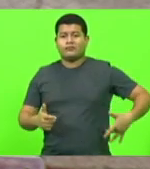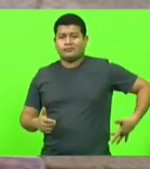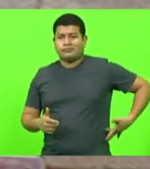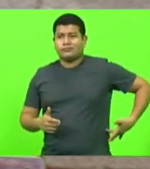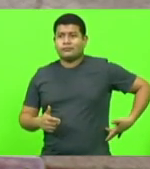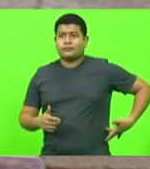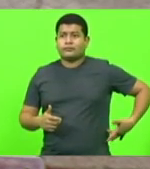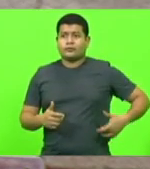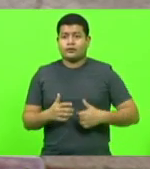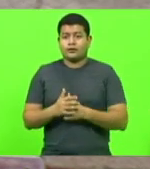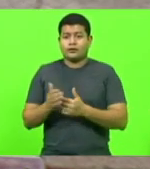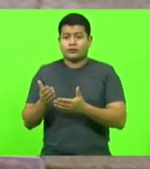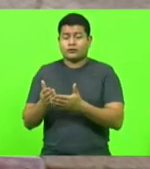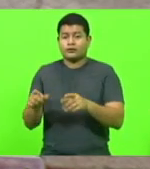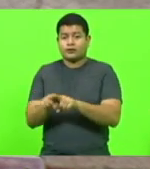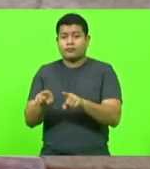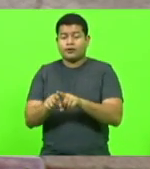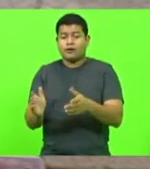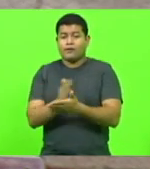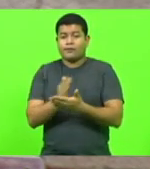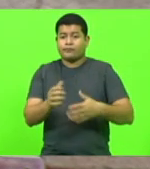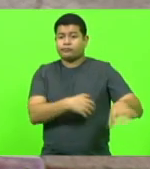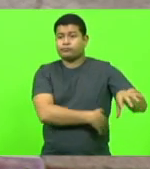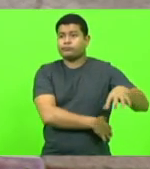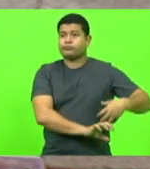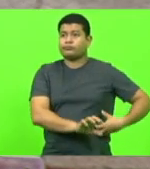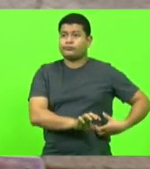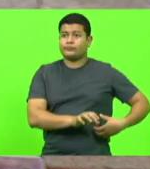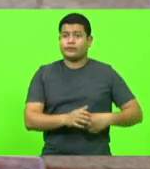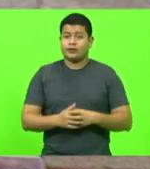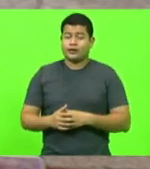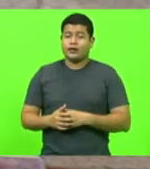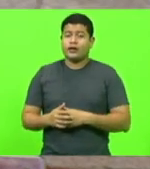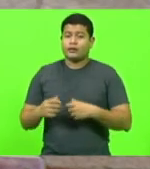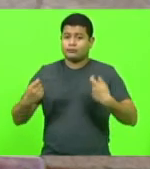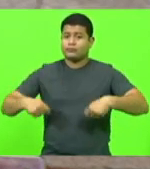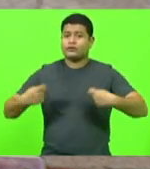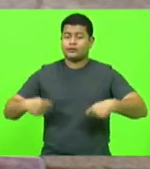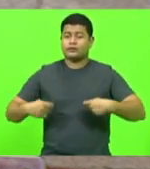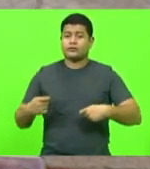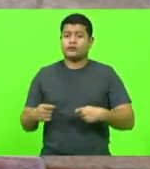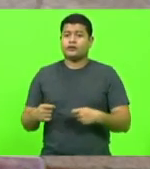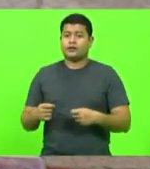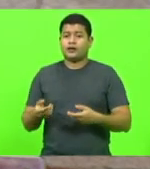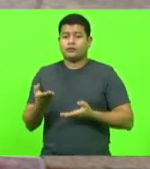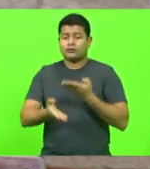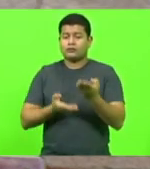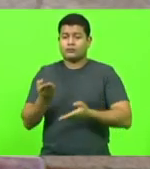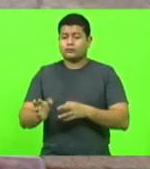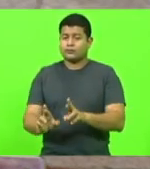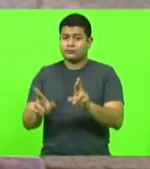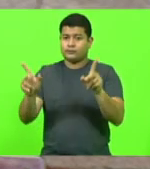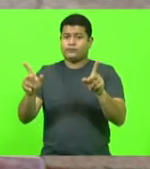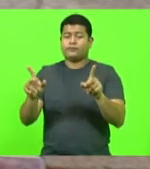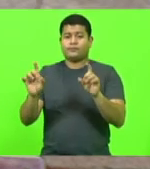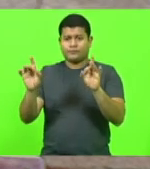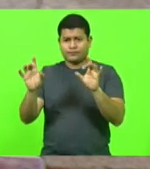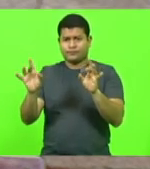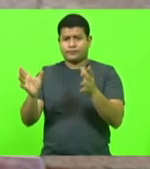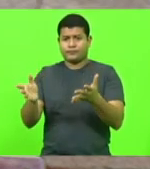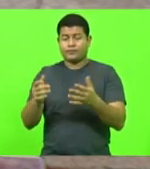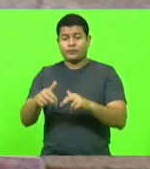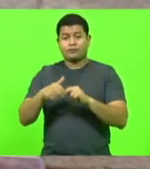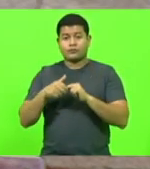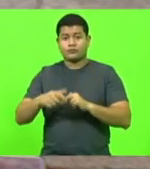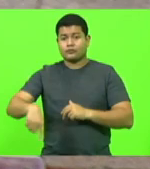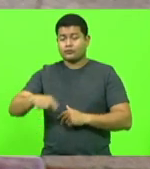transplantados, eles merecem um tratamento diferenciado. Portanto, nós pedimos para a